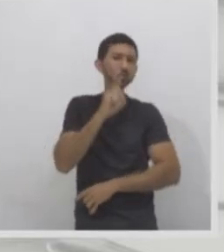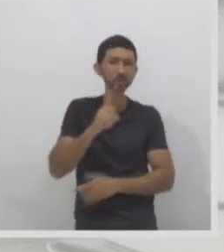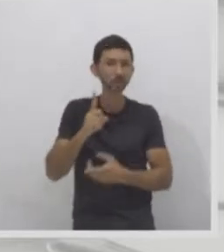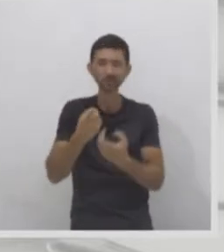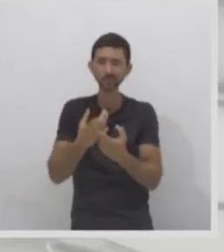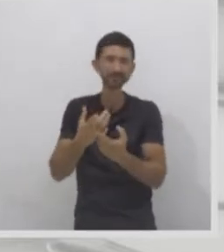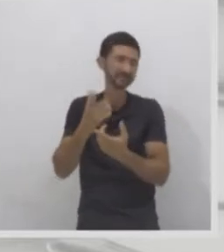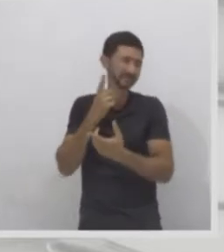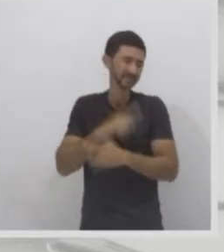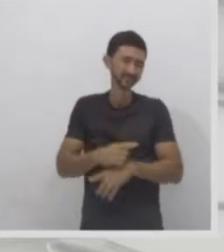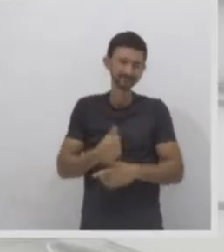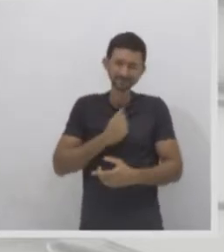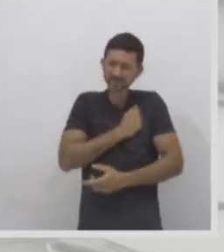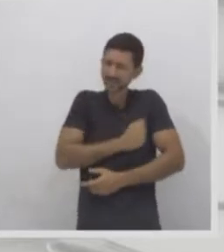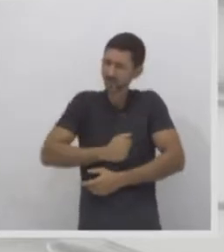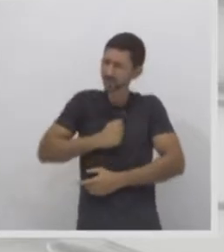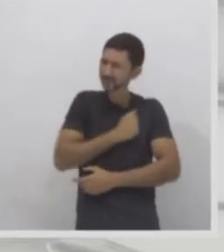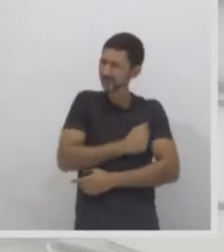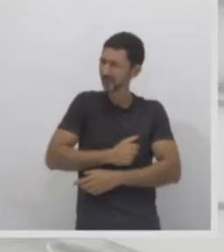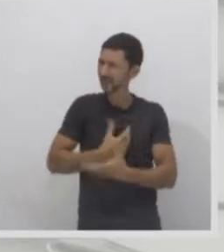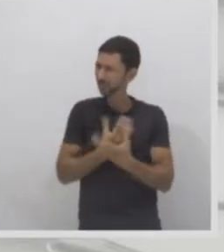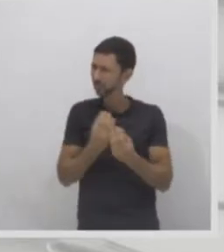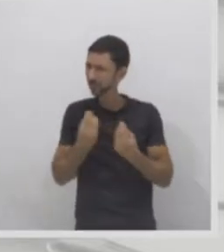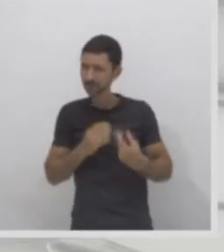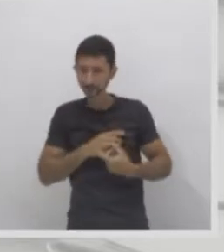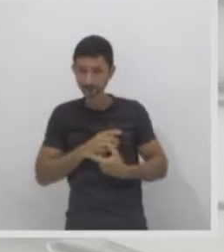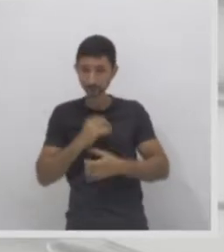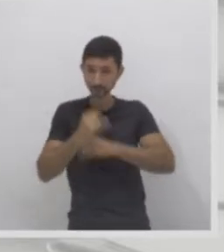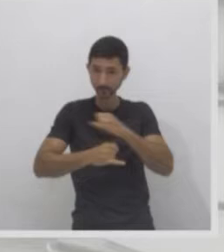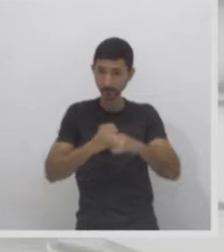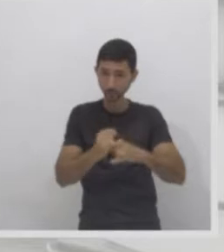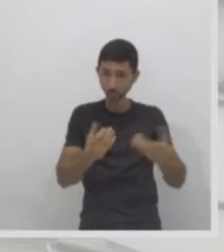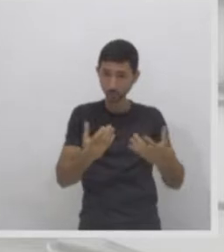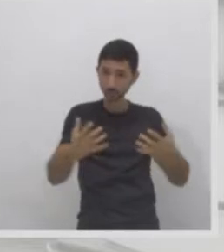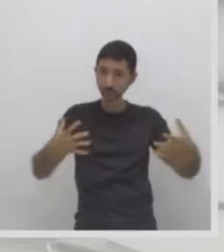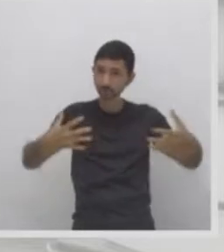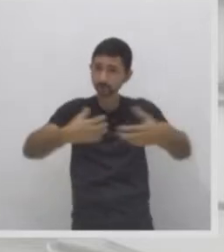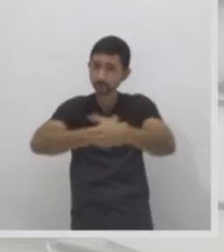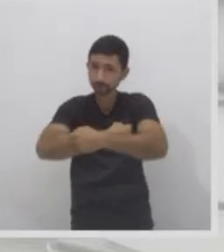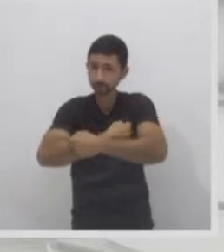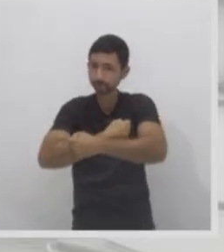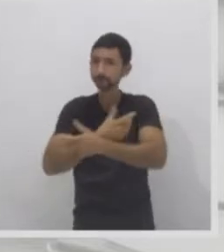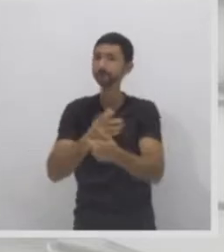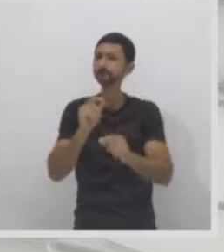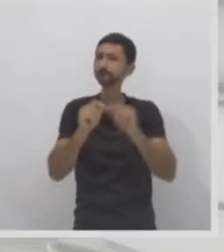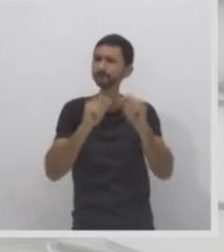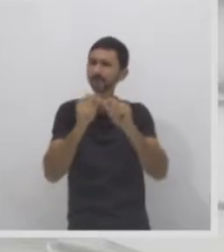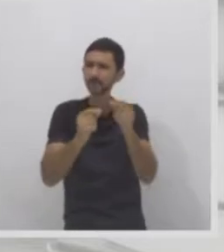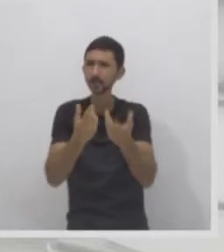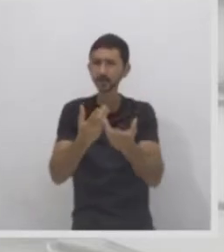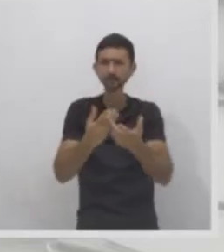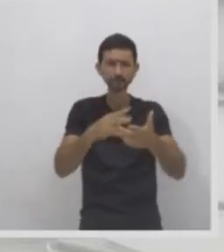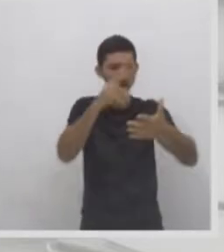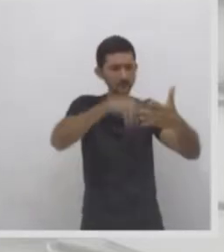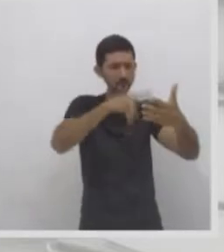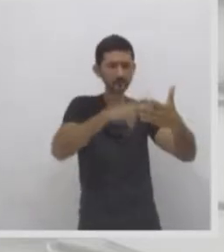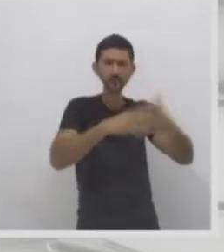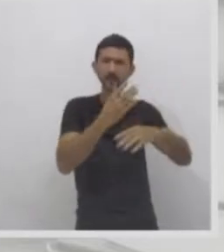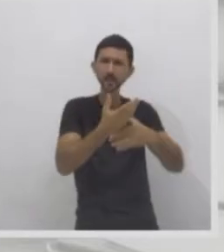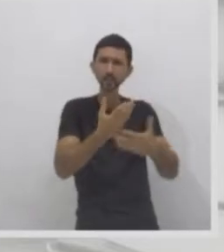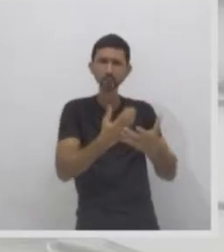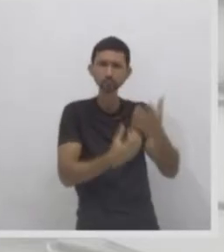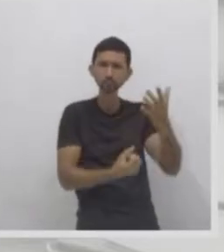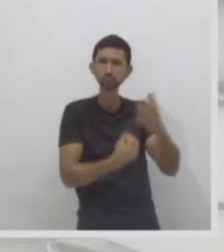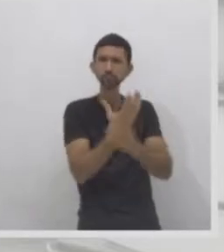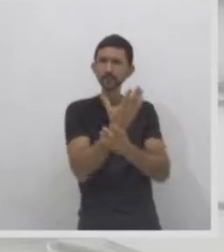seus avós e, com a ajuda da internet, pôde abraçá-los sem colocar ninguém em risco. Paige viu um vídeo online de alguém que criou